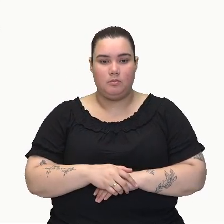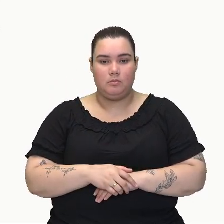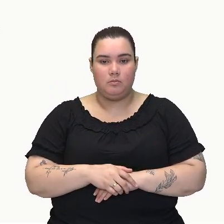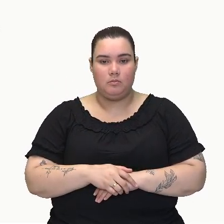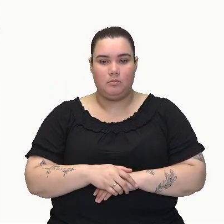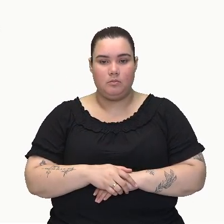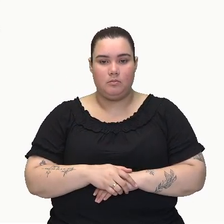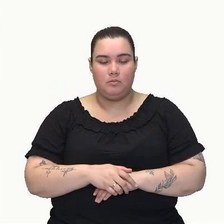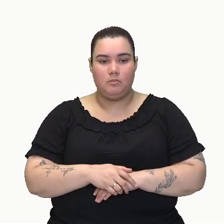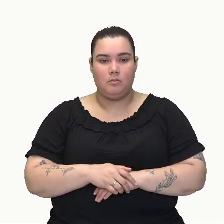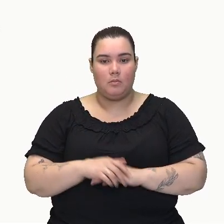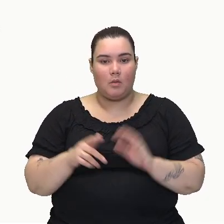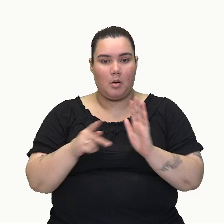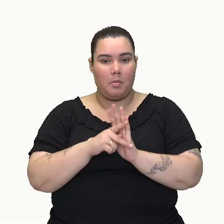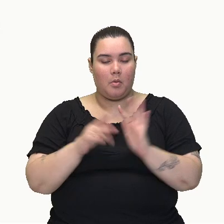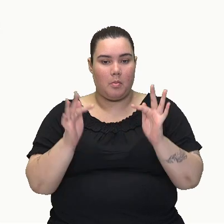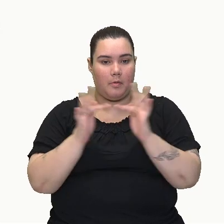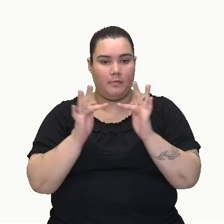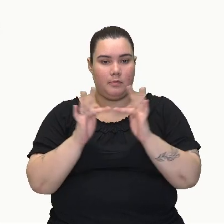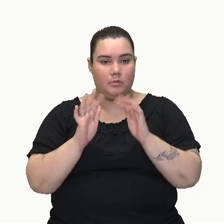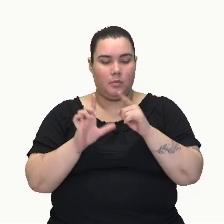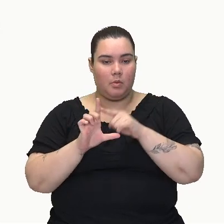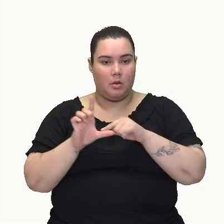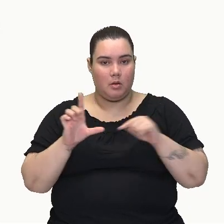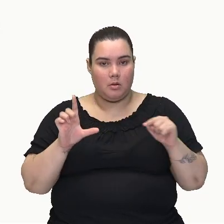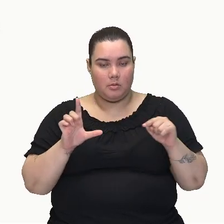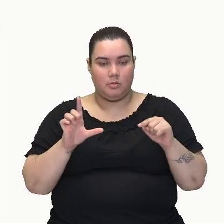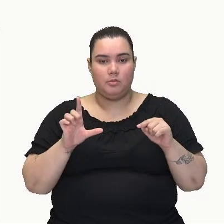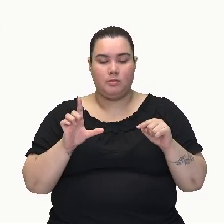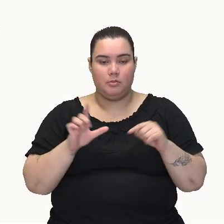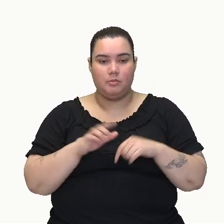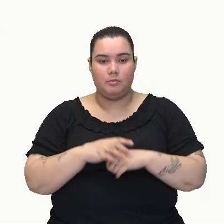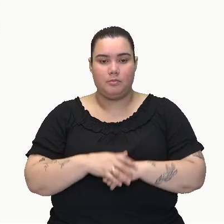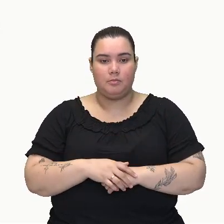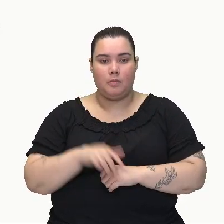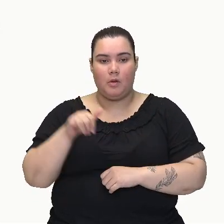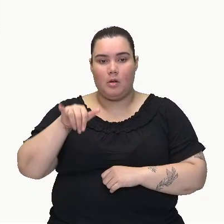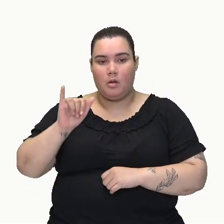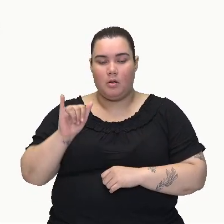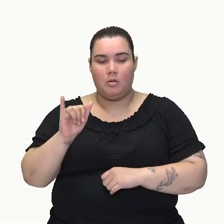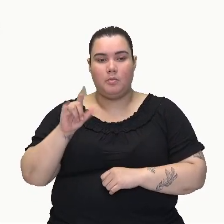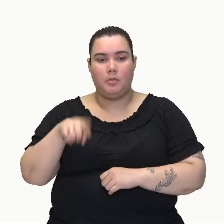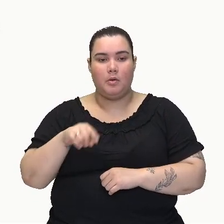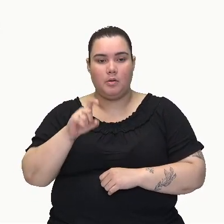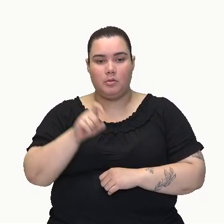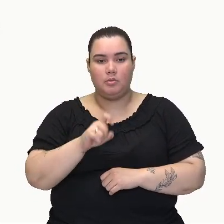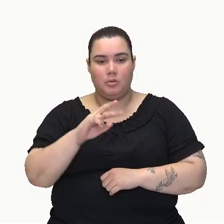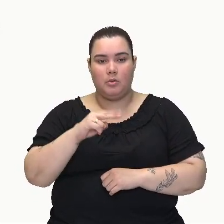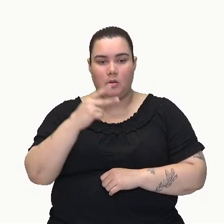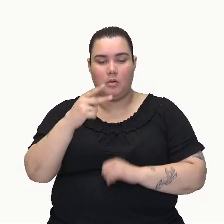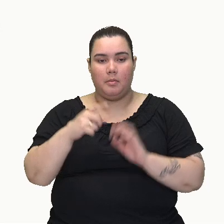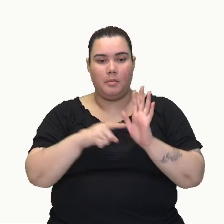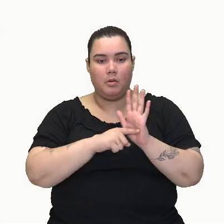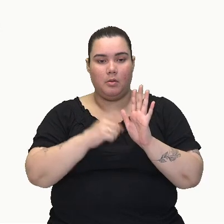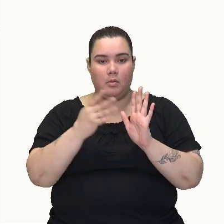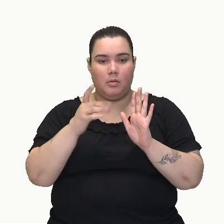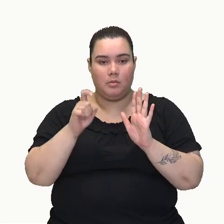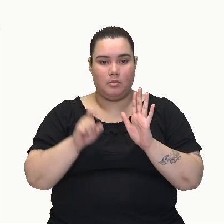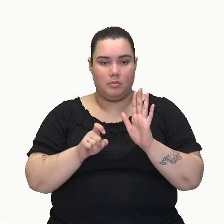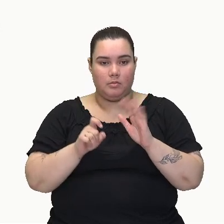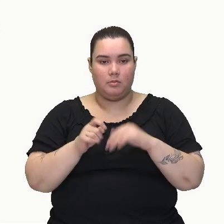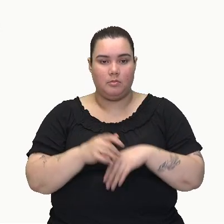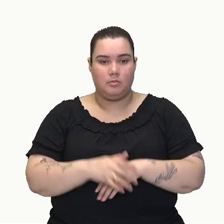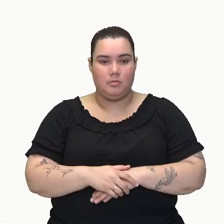Tá aqui a minha função quadrática, tá? Y igual a x ao quadrado menos 4x. Veja que nesse caso aqui